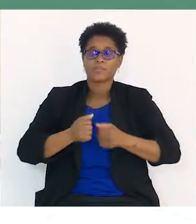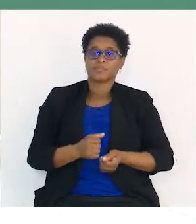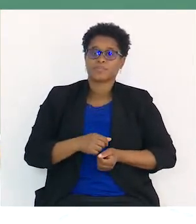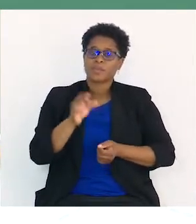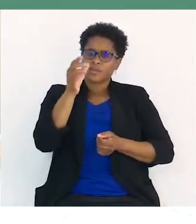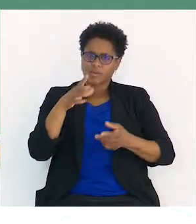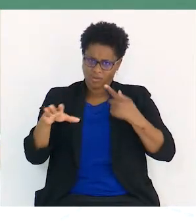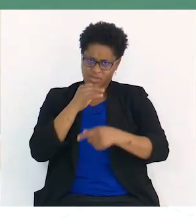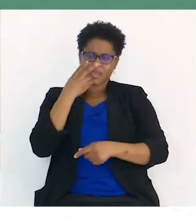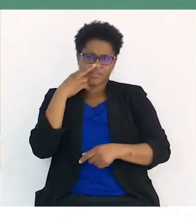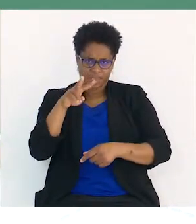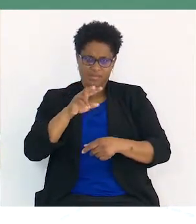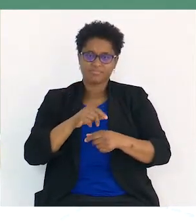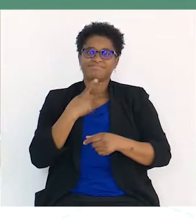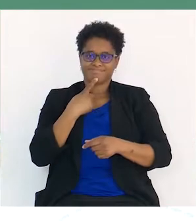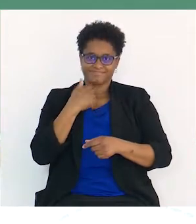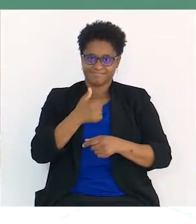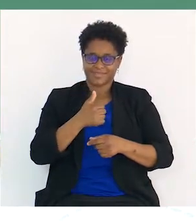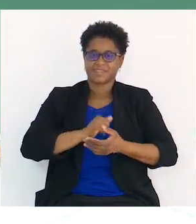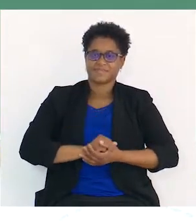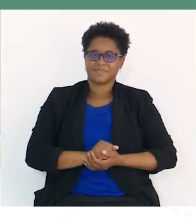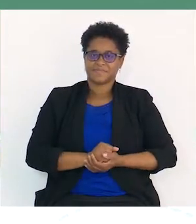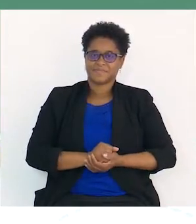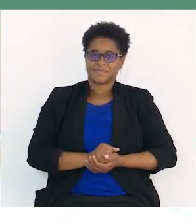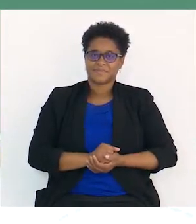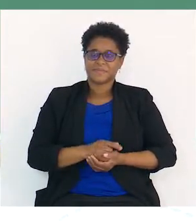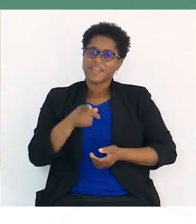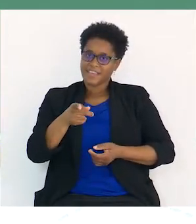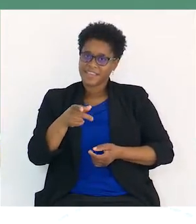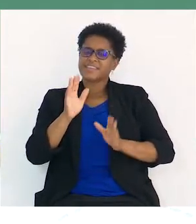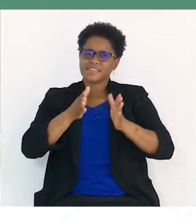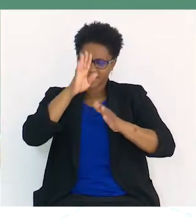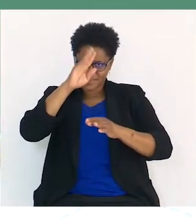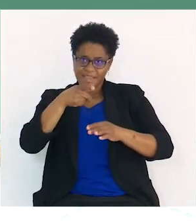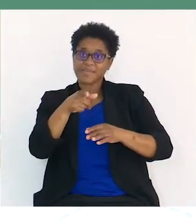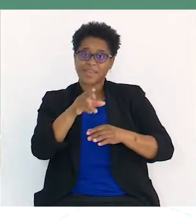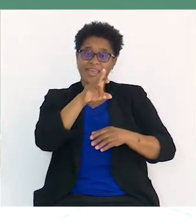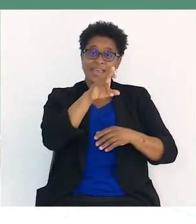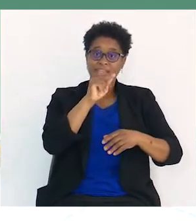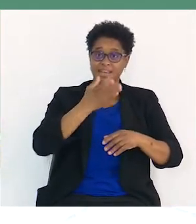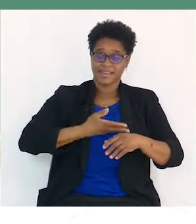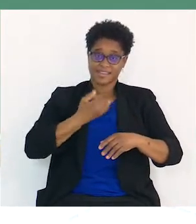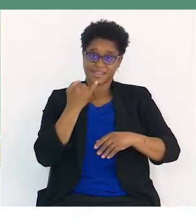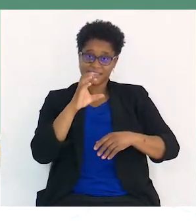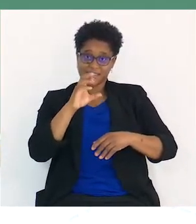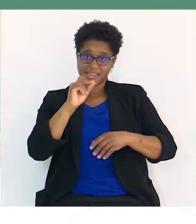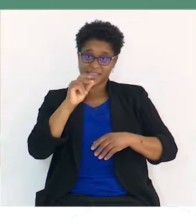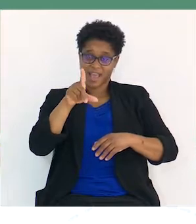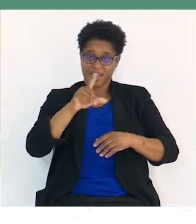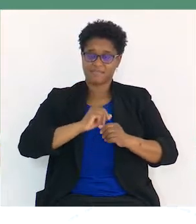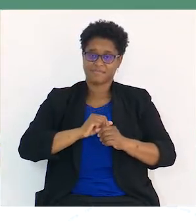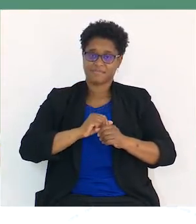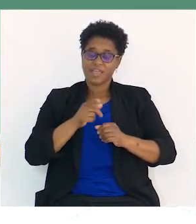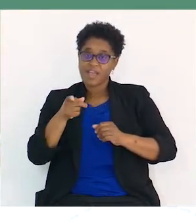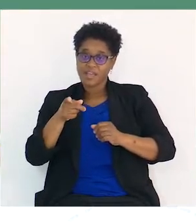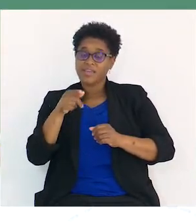Consegues ver? Ok. Então, esta aqui já sabes que é radical. Está bem? É radical. Aqui tu